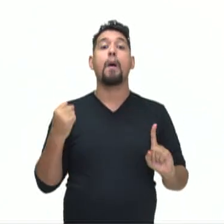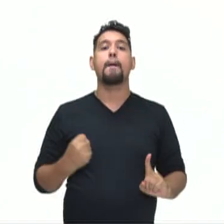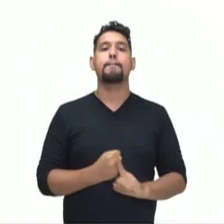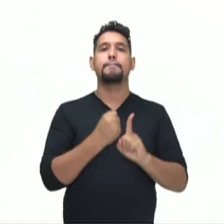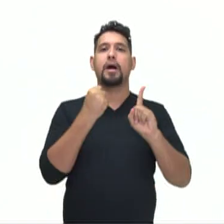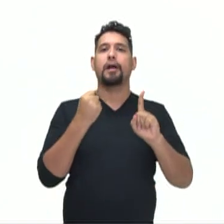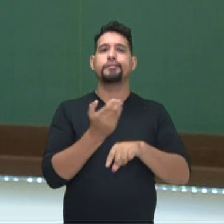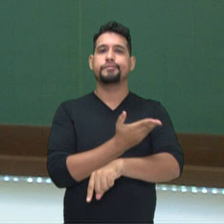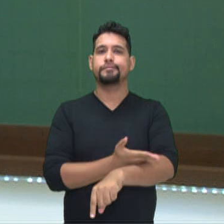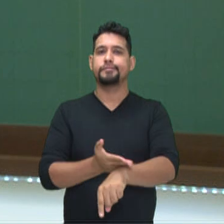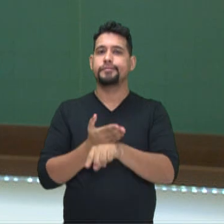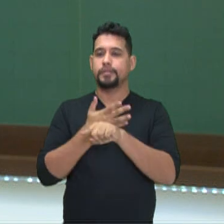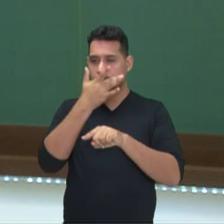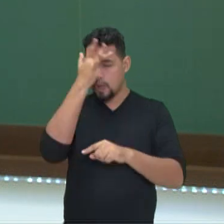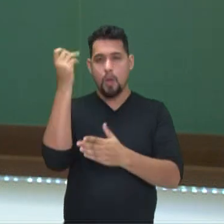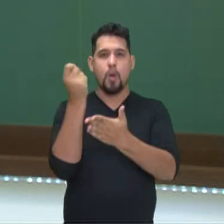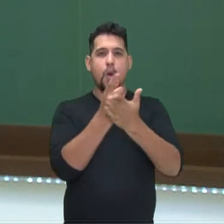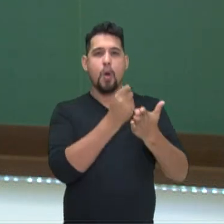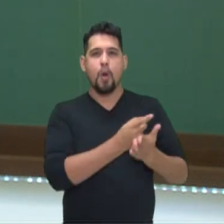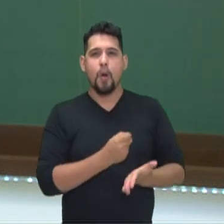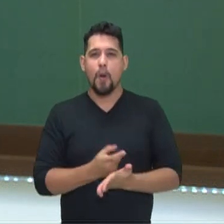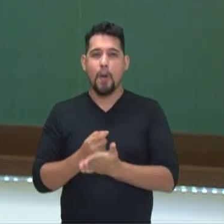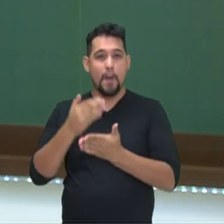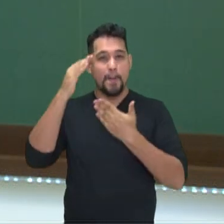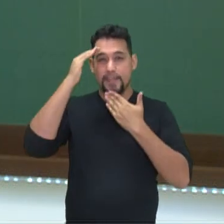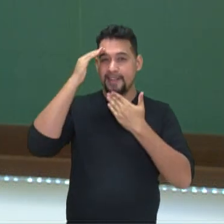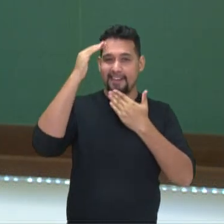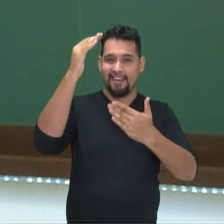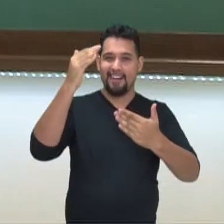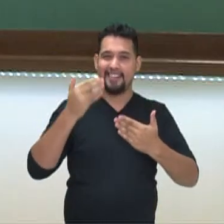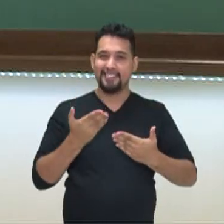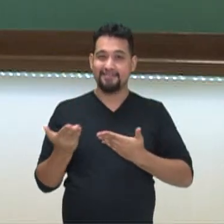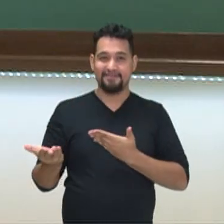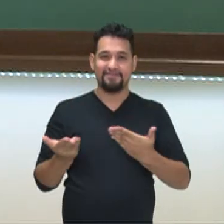no comportamento dos consumidores. Agradeço muito a